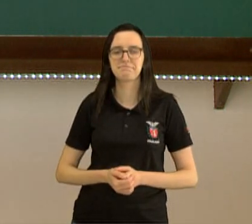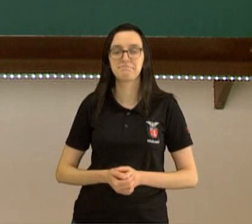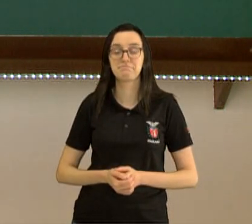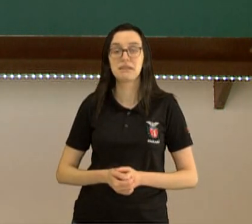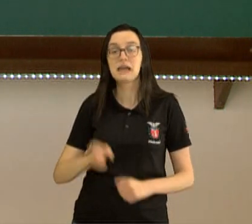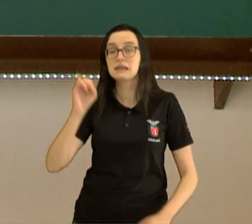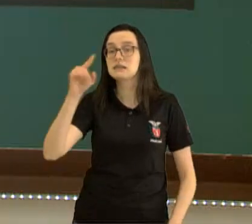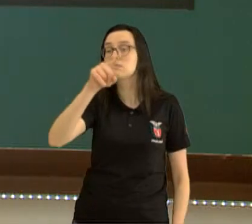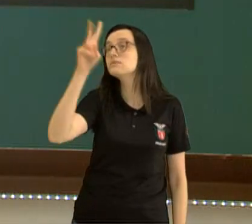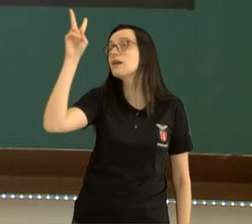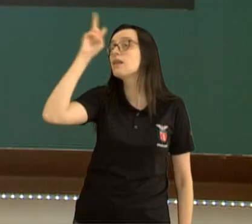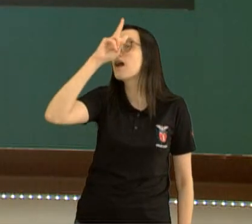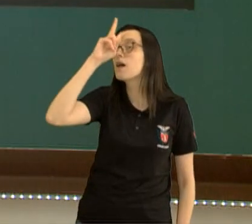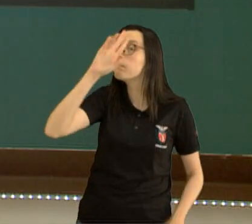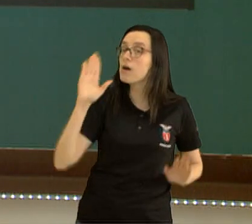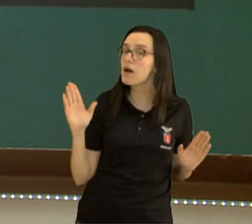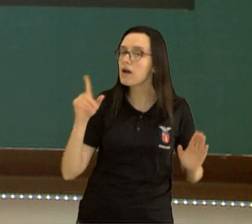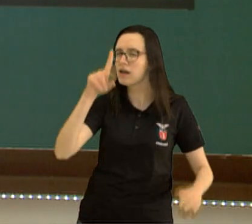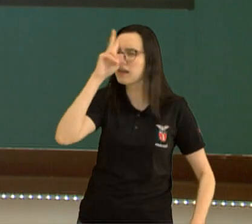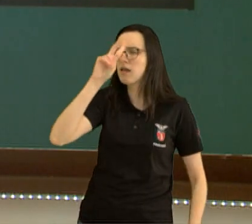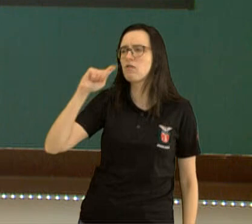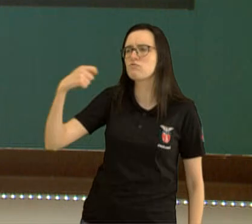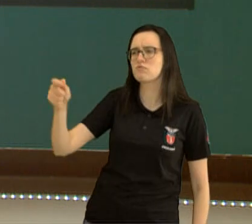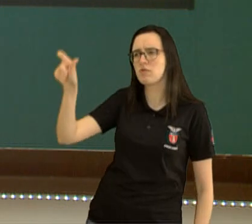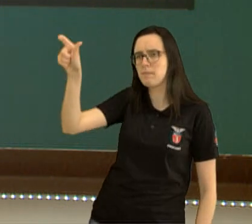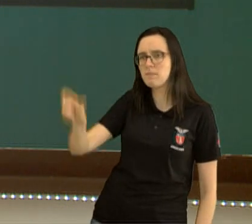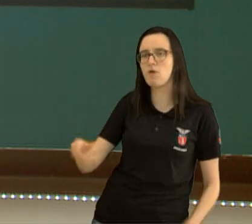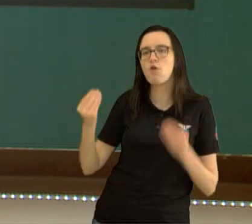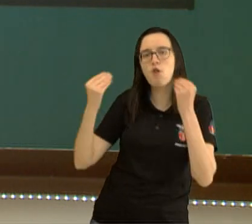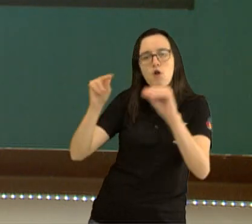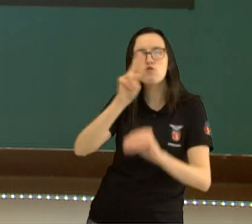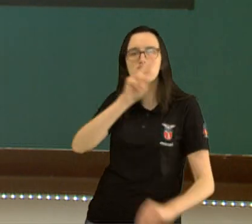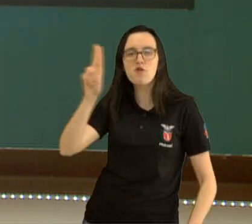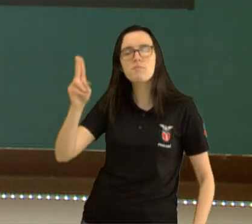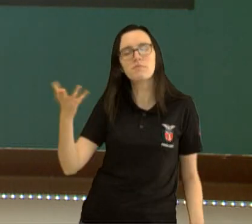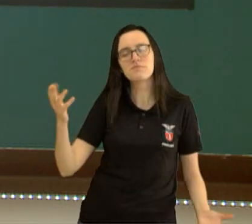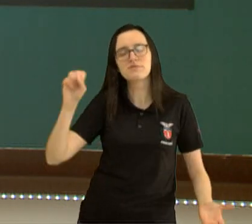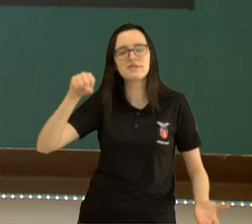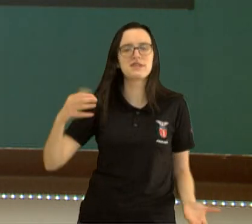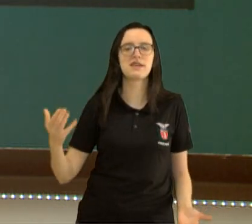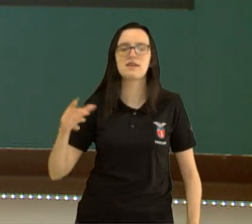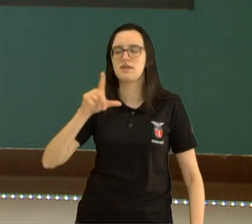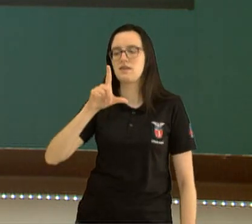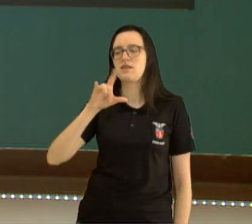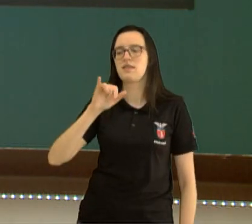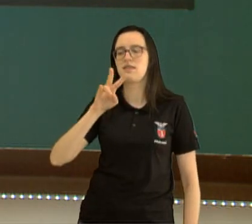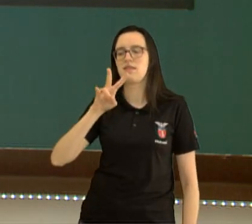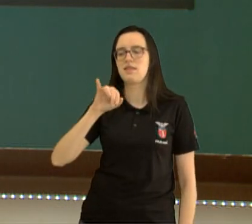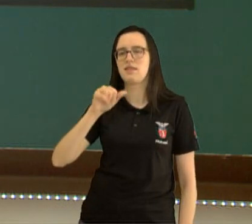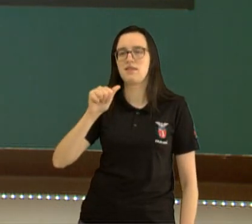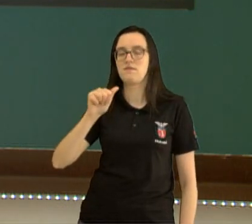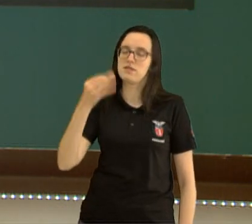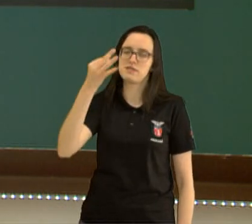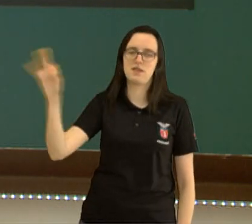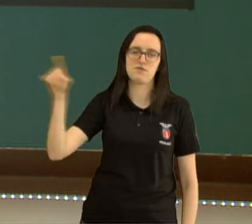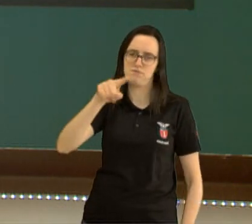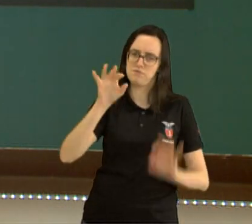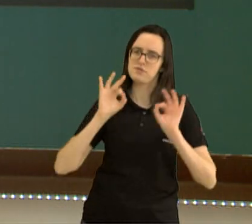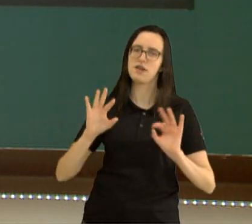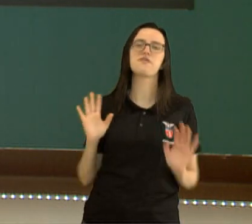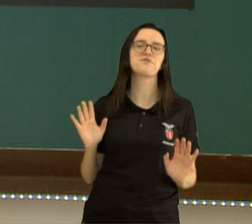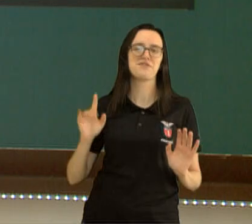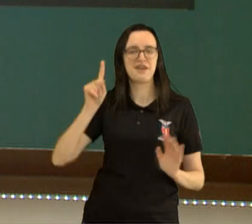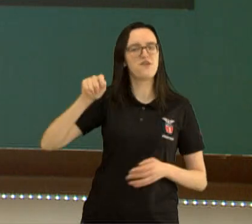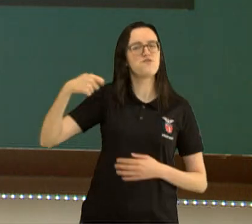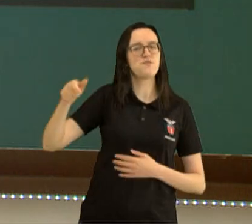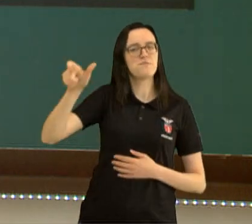Se você se lembra de quem a gente conversou e colocou o nome dela aqui, ó. Yes, Livia, you're right. Você está correto. Foi sobre